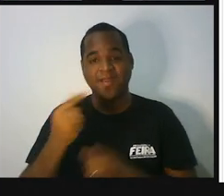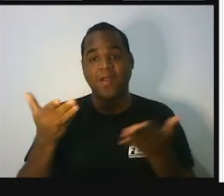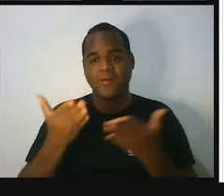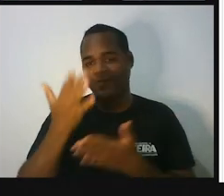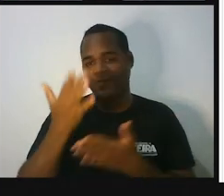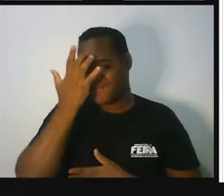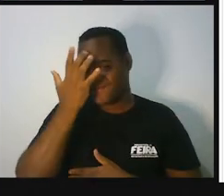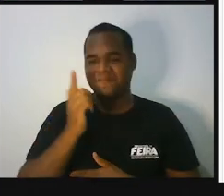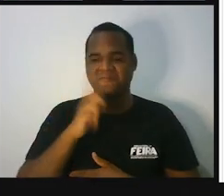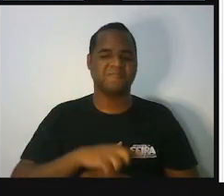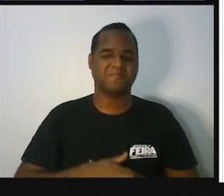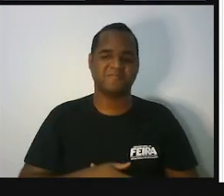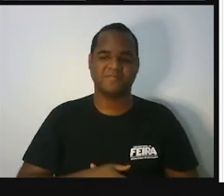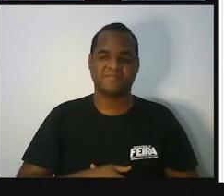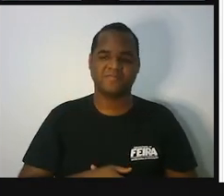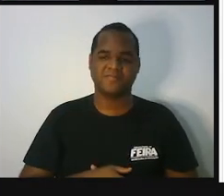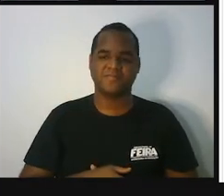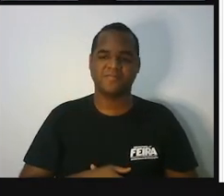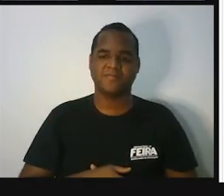fácil, hein?